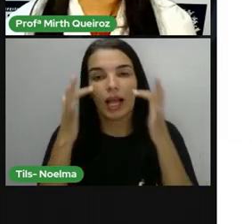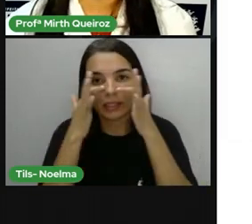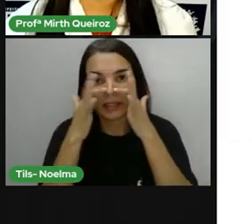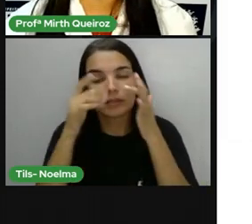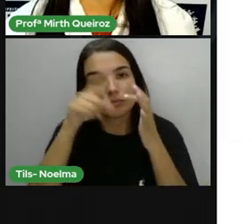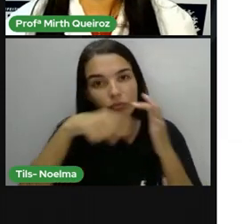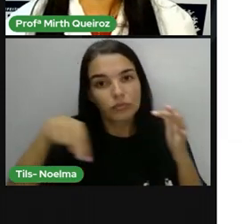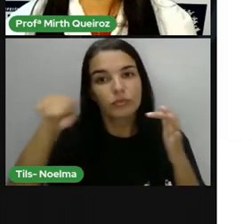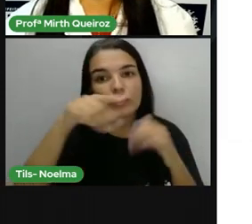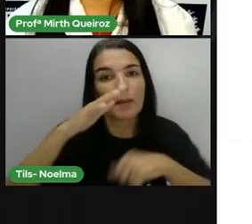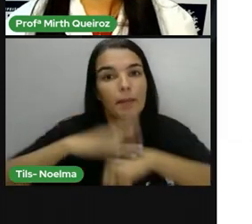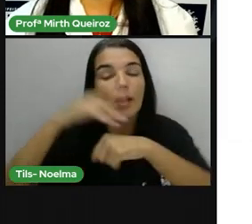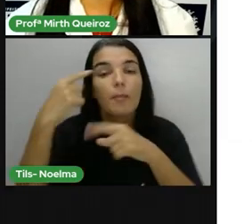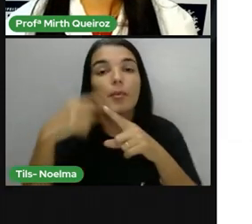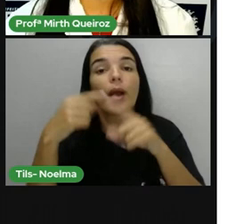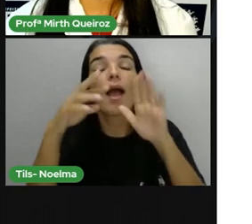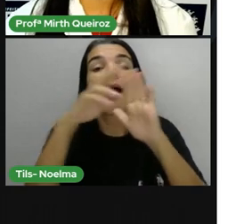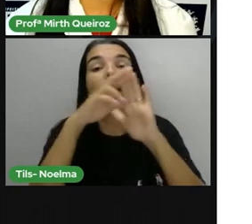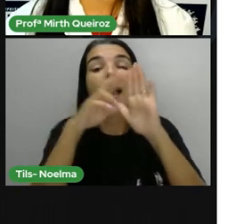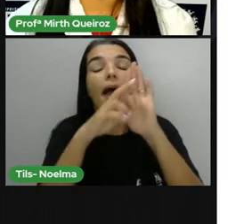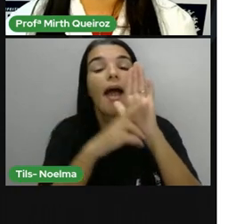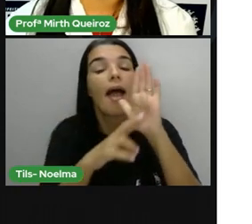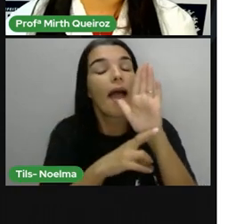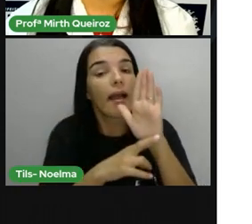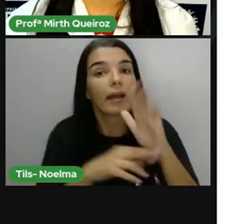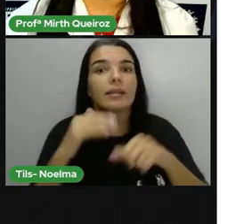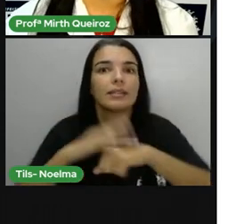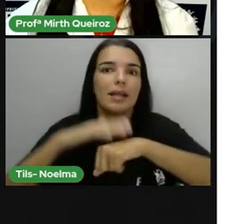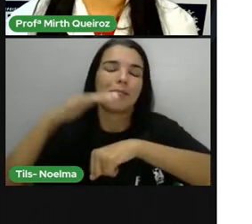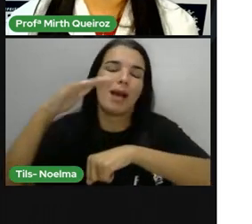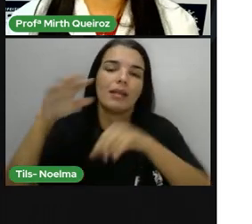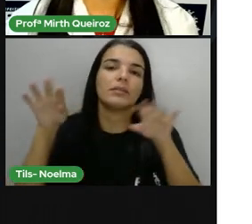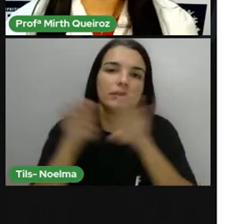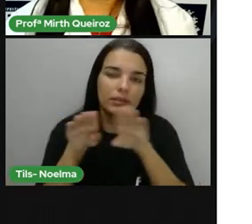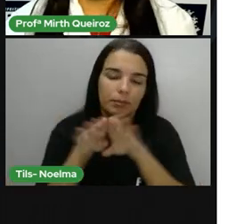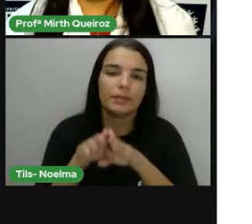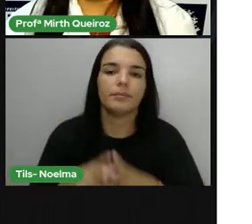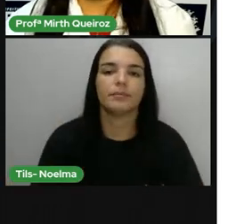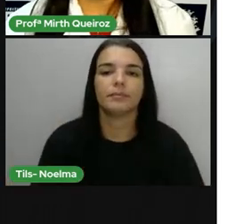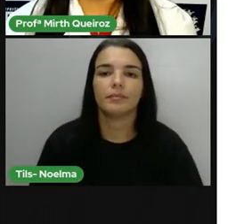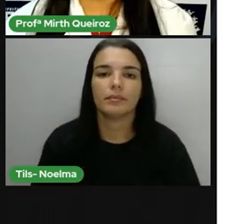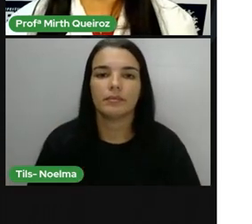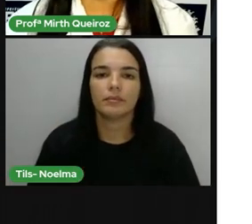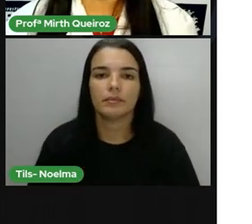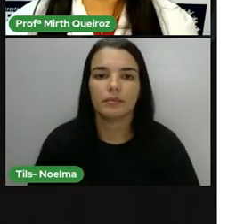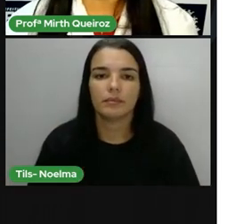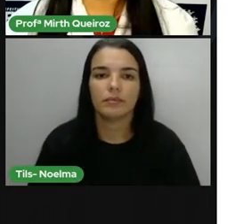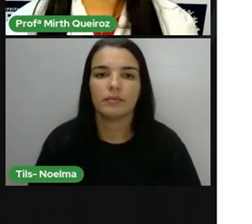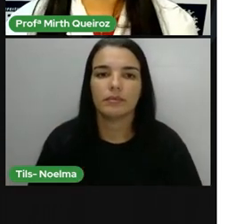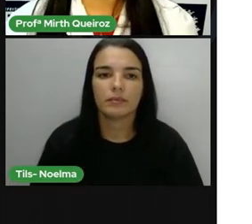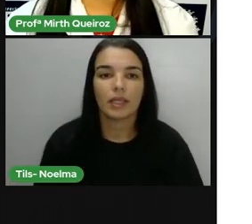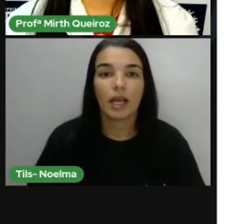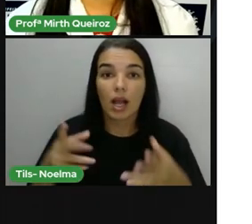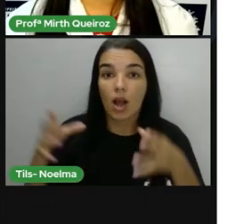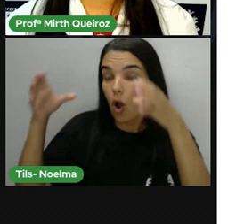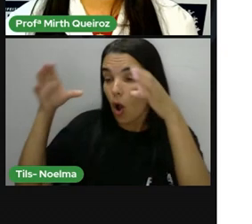aí, porque as regras de acentuação gráfica são maiores, né?